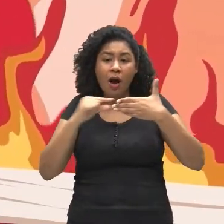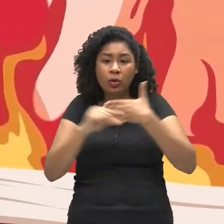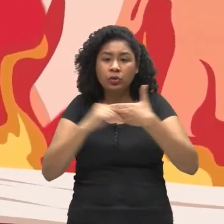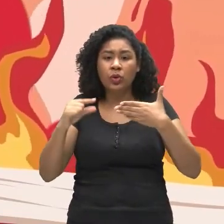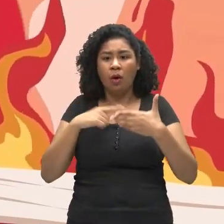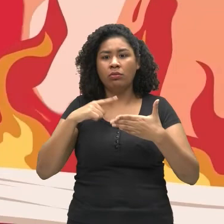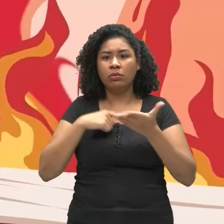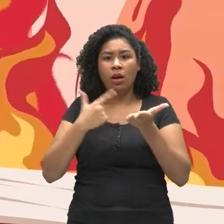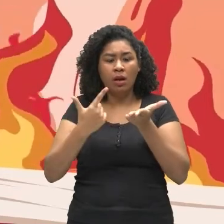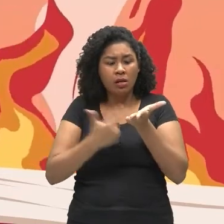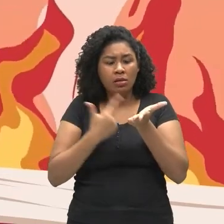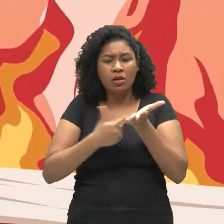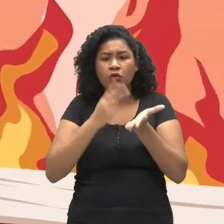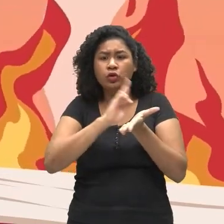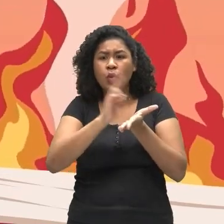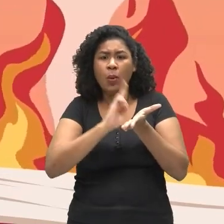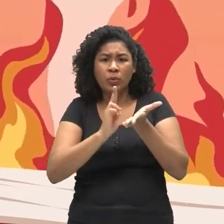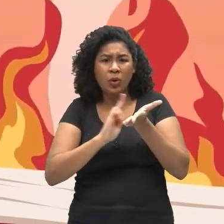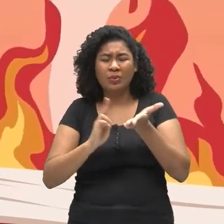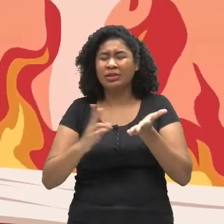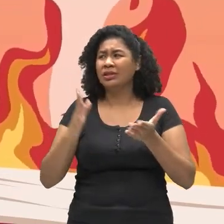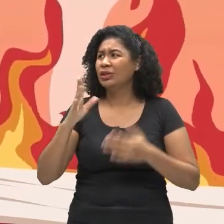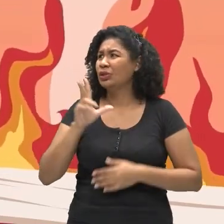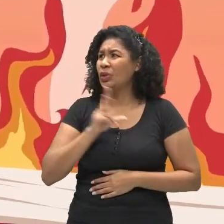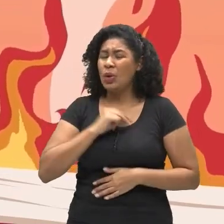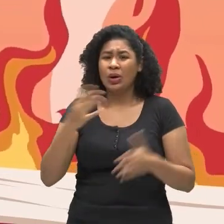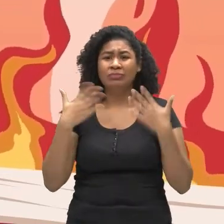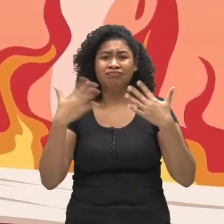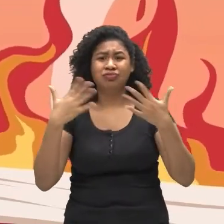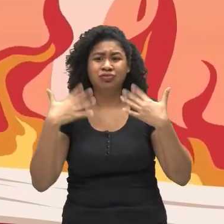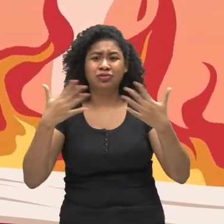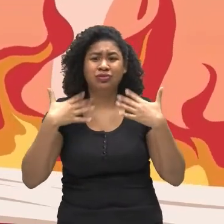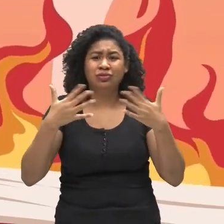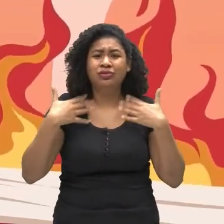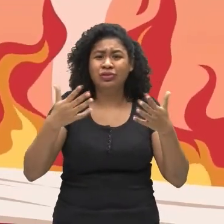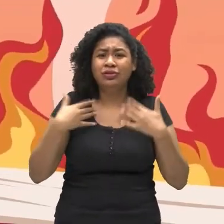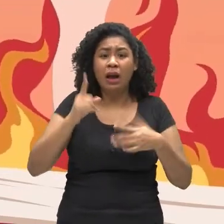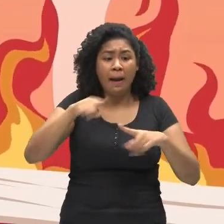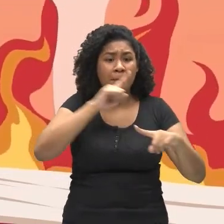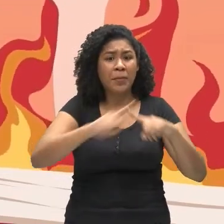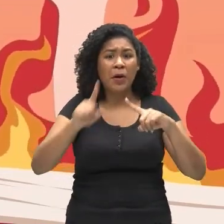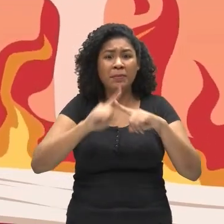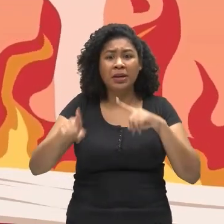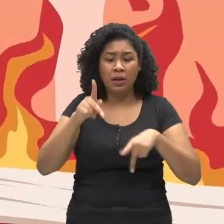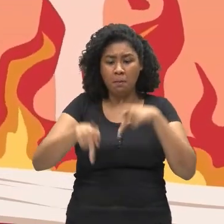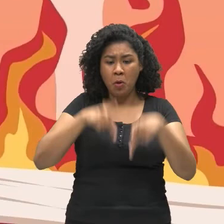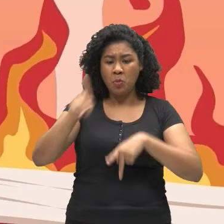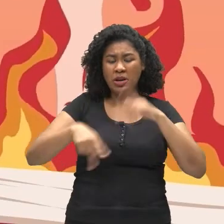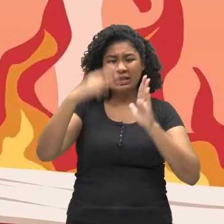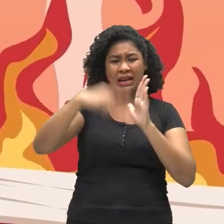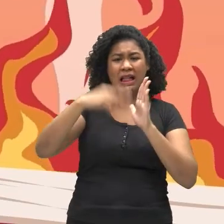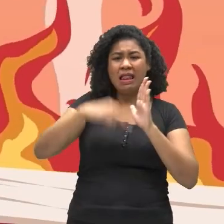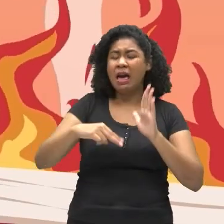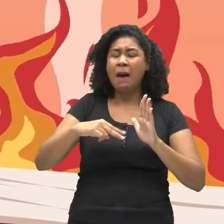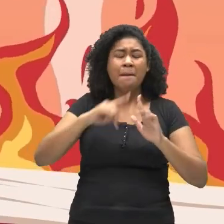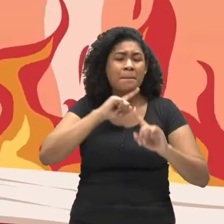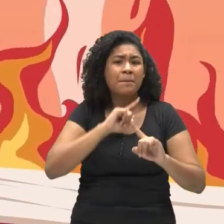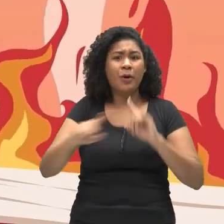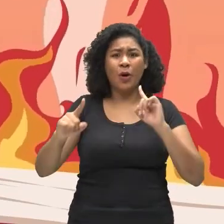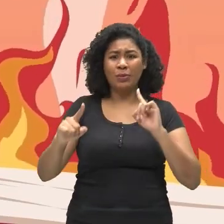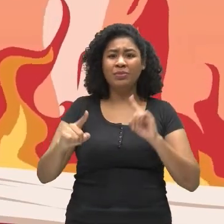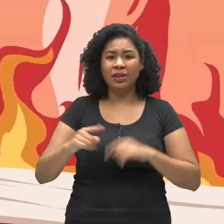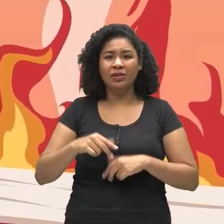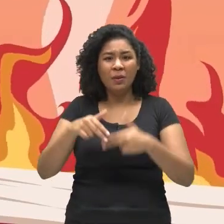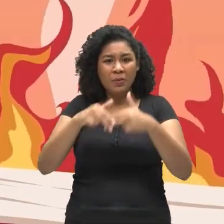fossem proibidos de ler, gente, que calor, pelas pessoas, porque a igreja condenava esses livros ao fogo.